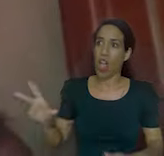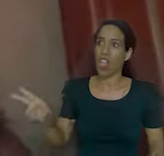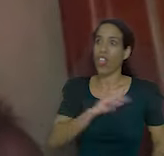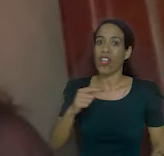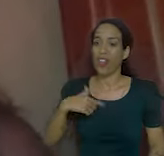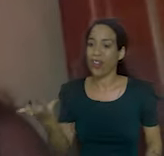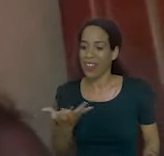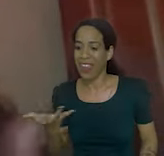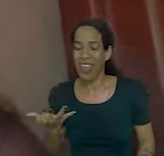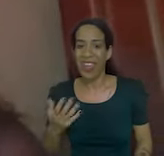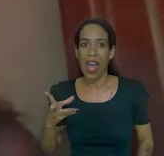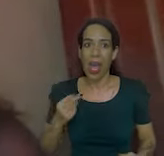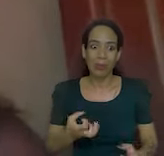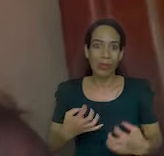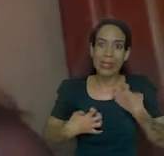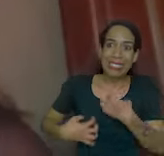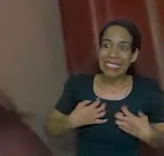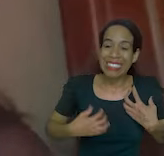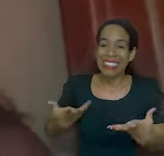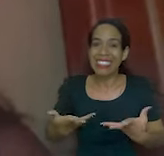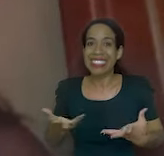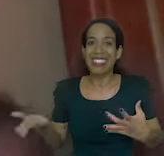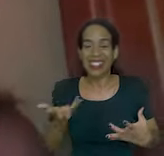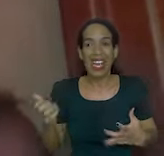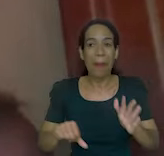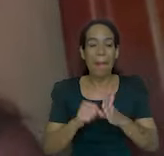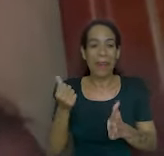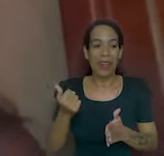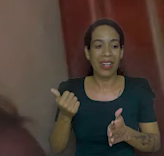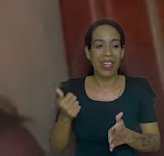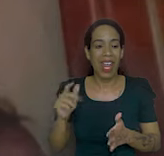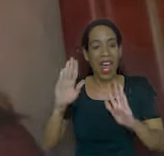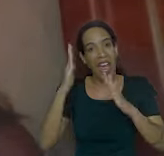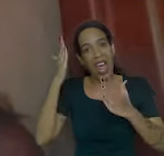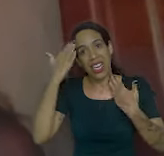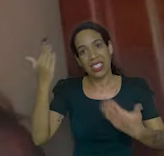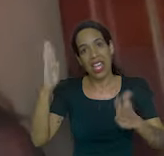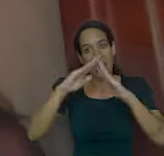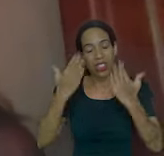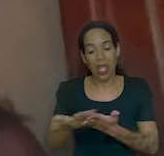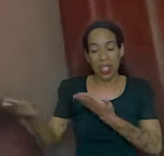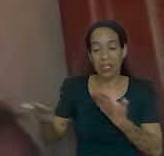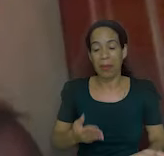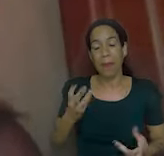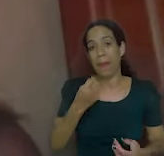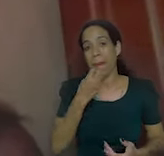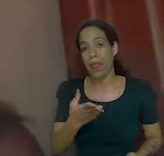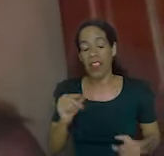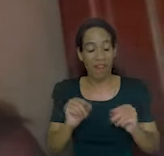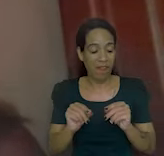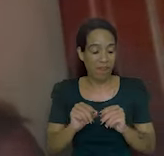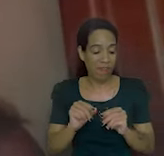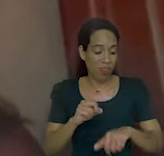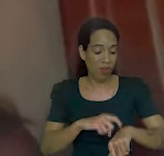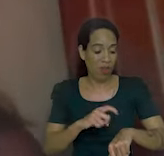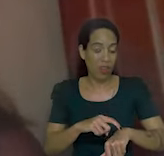nossa, eu quero, fiquei super empolgada. Eu quero, nossa, primeiro agradecer a escola por ter me recebido muito bem, porque eu cheguei a fazer